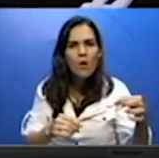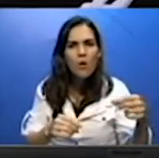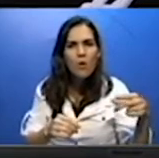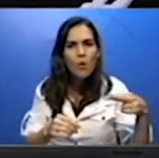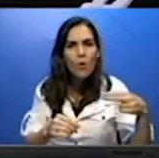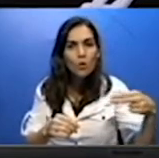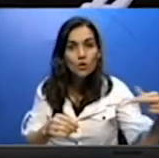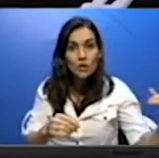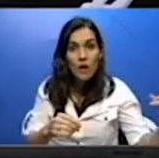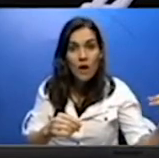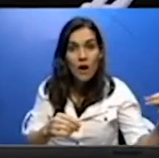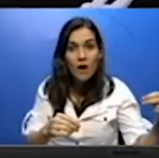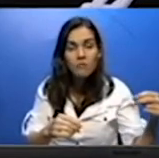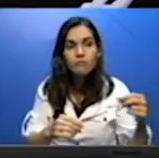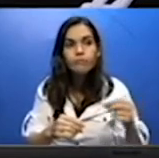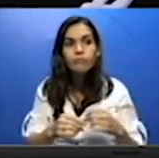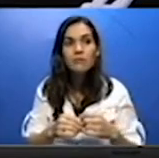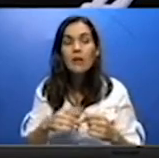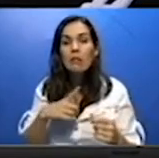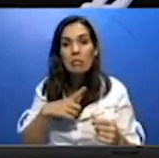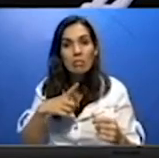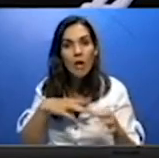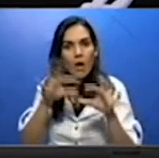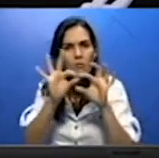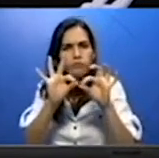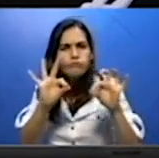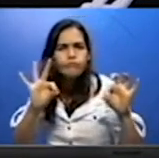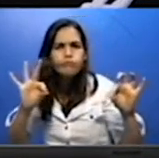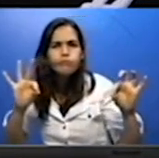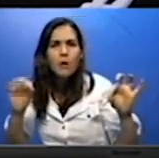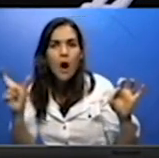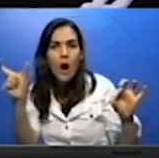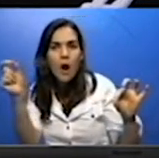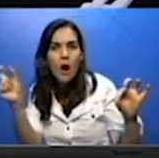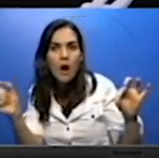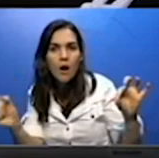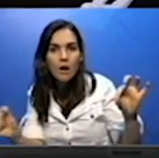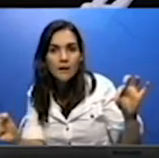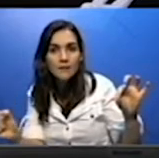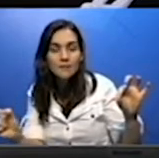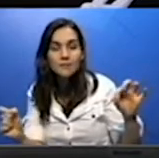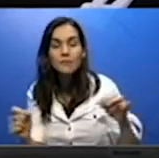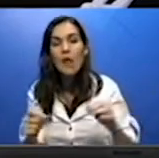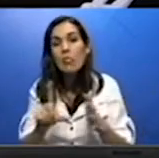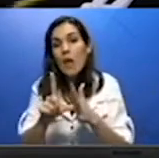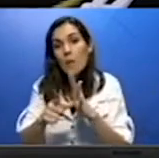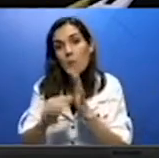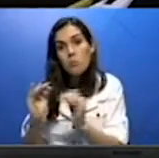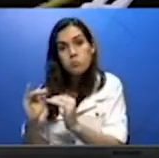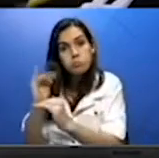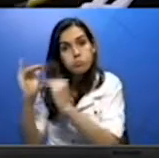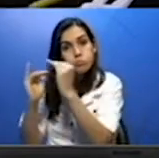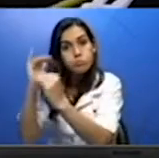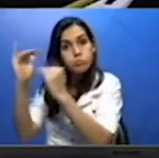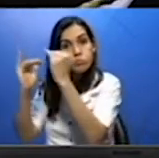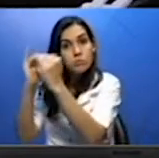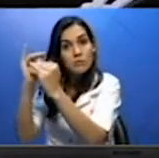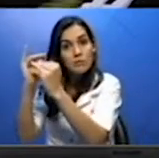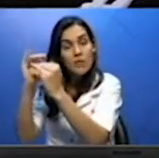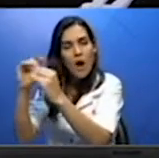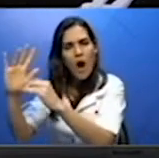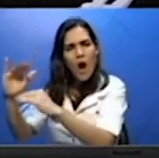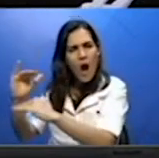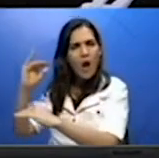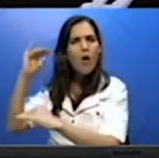uma notocorda nessa região aqui das costas do dorso quando o Girino se desenvolve sofre metamorfose e vira um